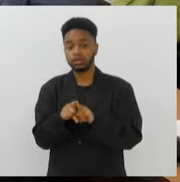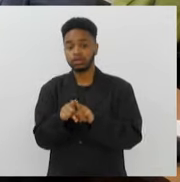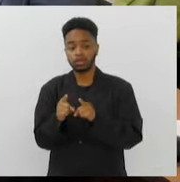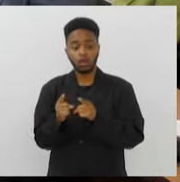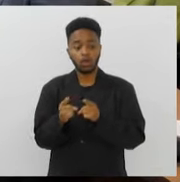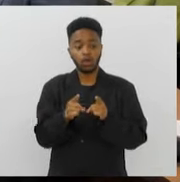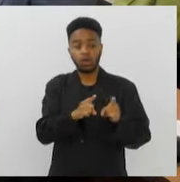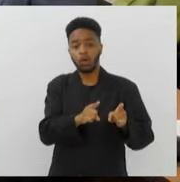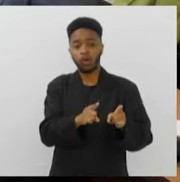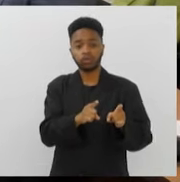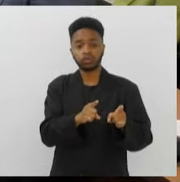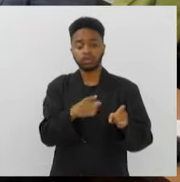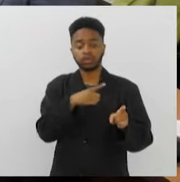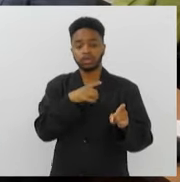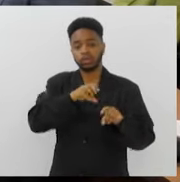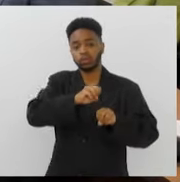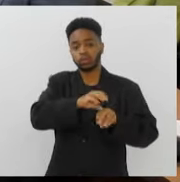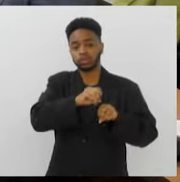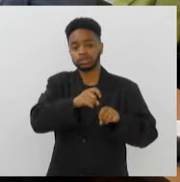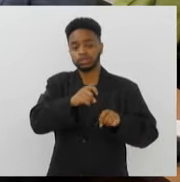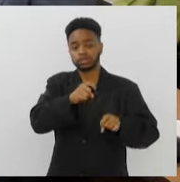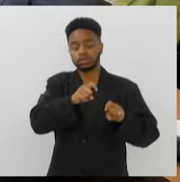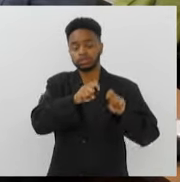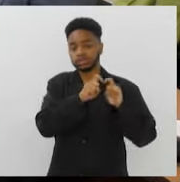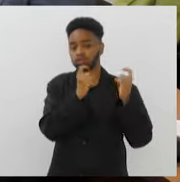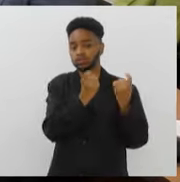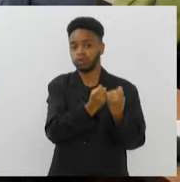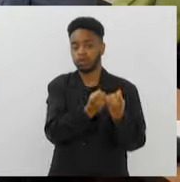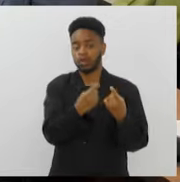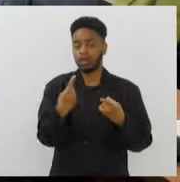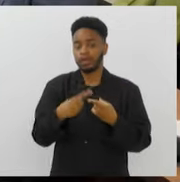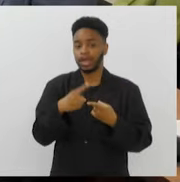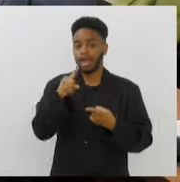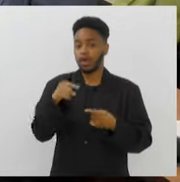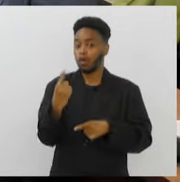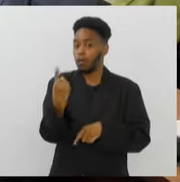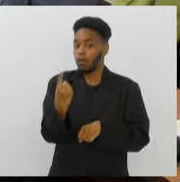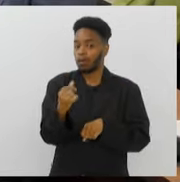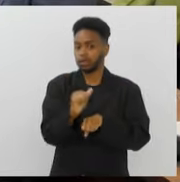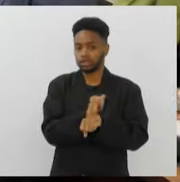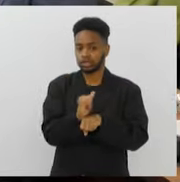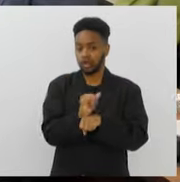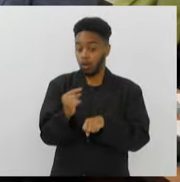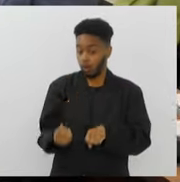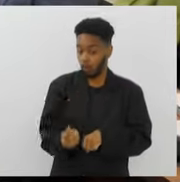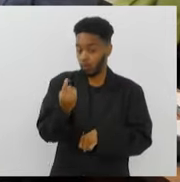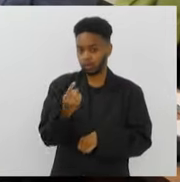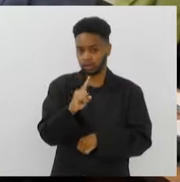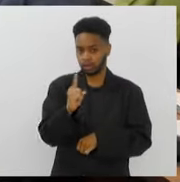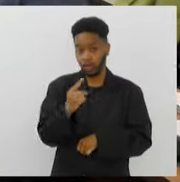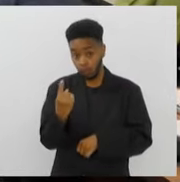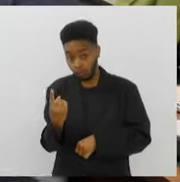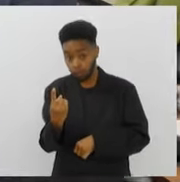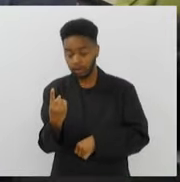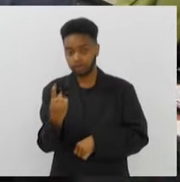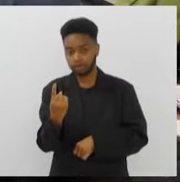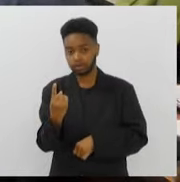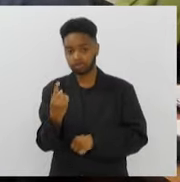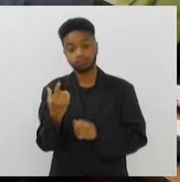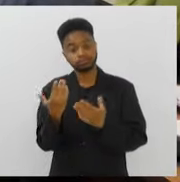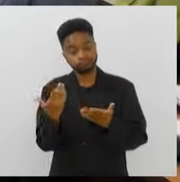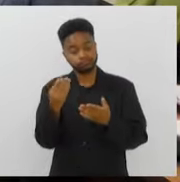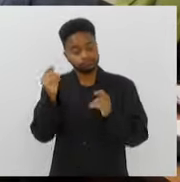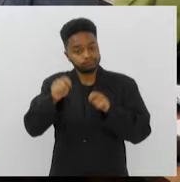a existir a educação sexual, que é uma das formas, não a única, não a única, mas é uma das formas